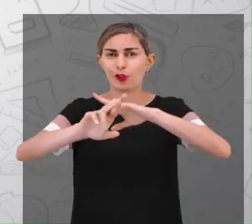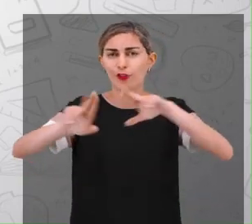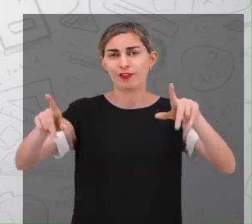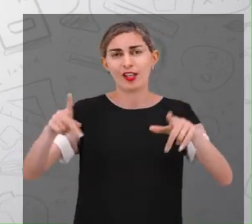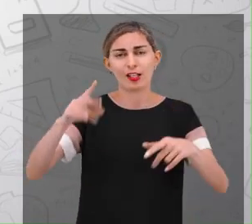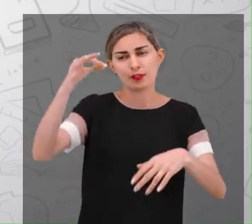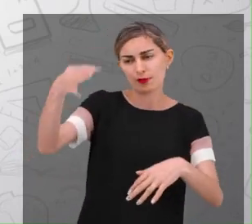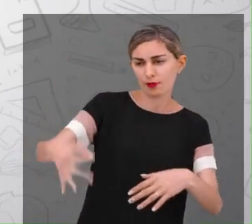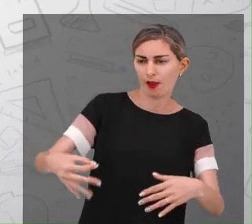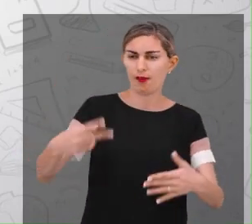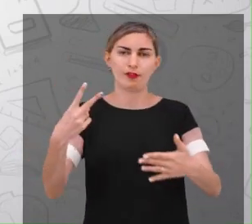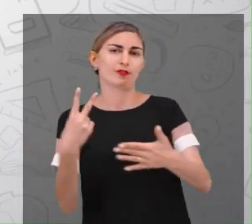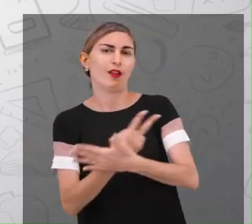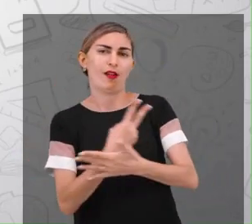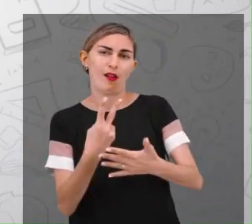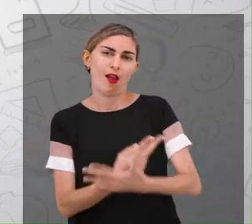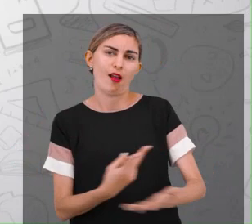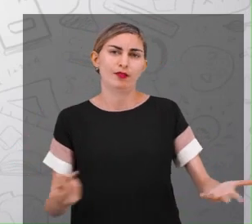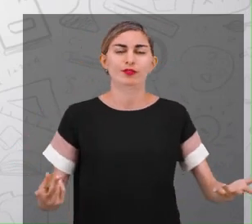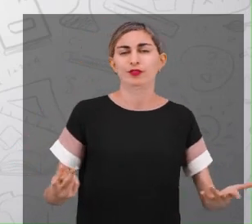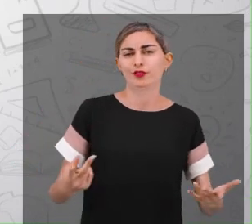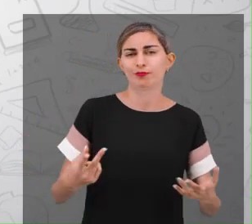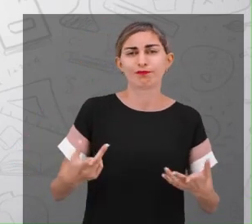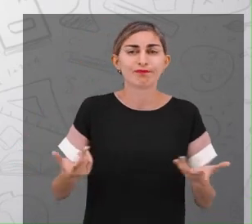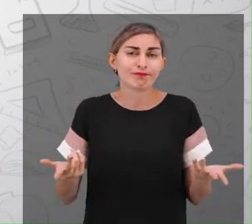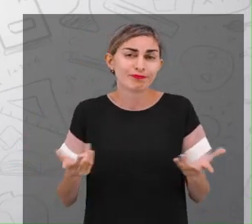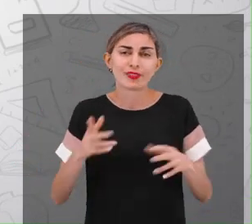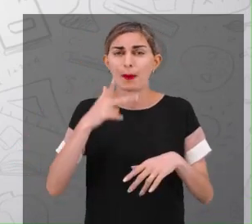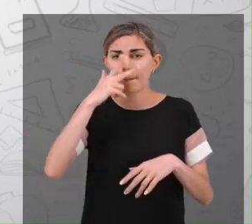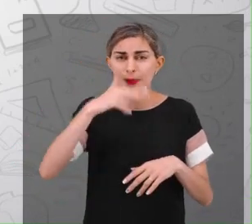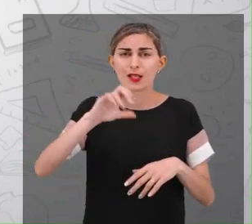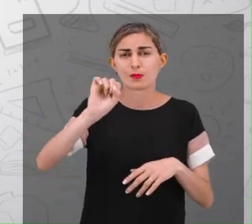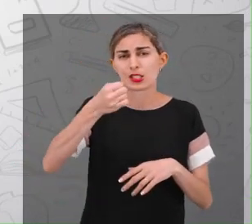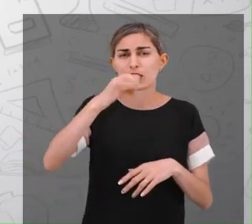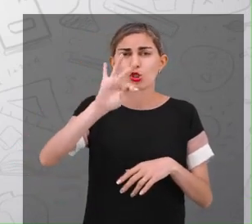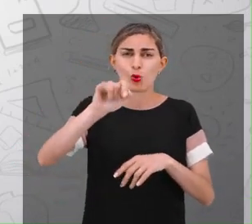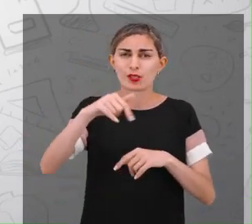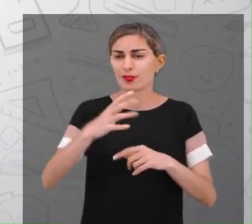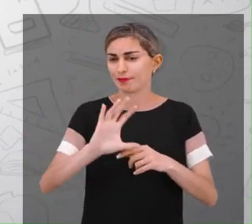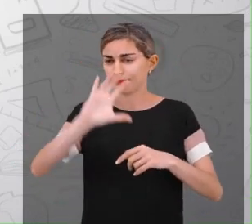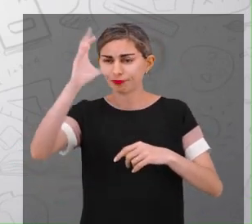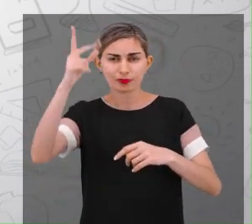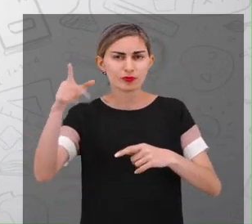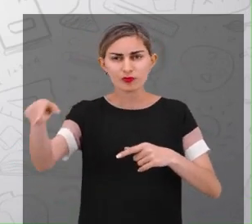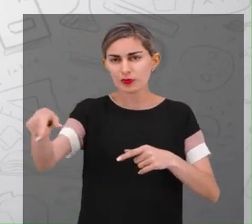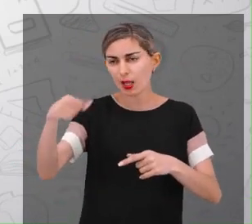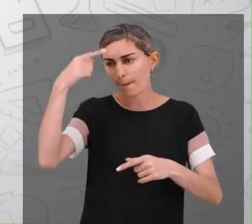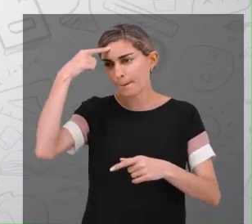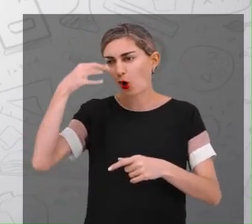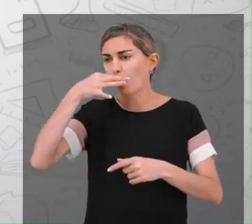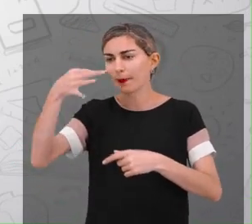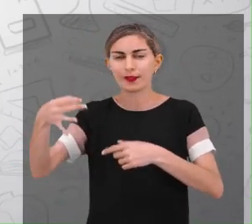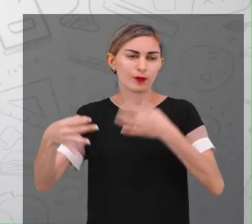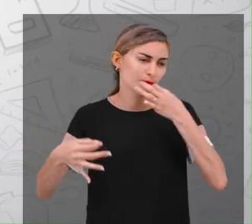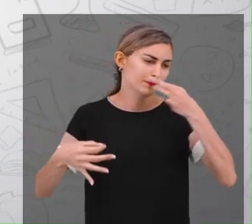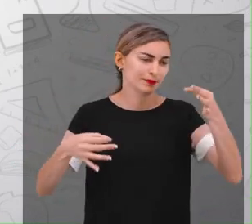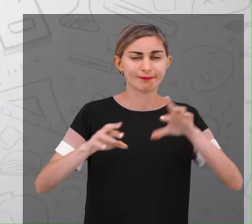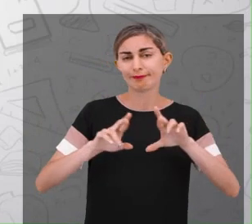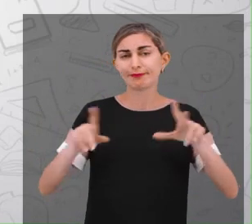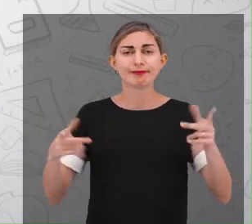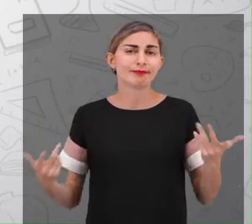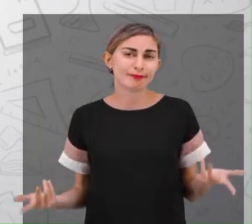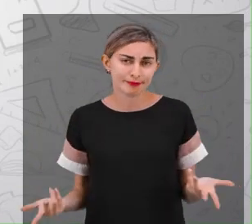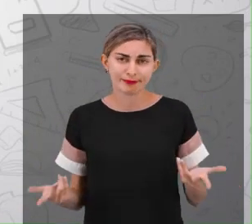errado, do que se deve fazer em determinada situação, e na mesma situação outro indivíduo vai pensar que deve ser feito outra coisa. Aí,